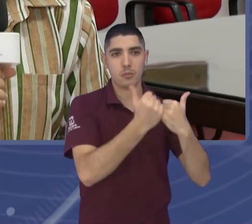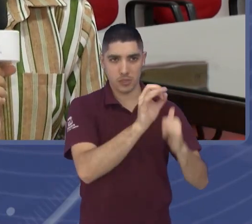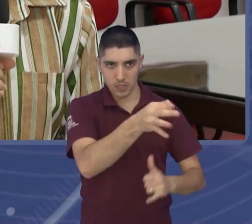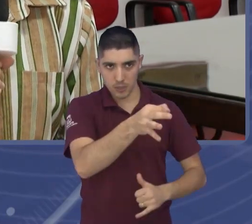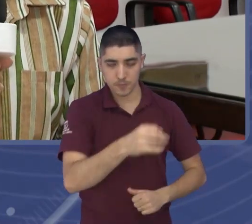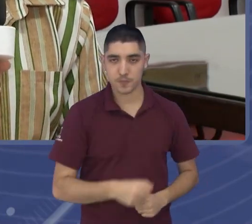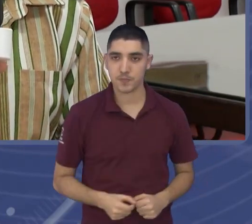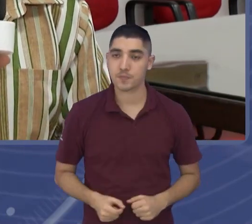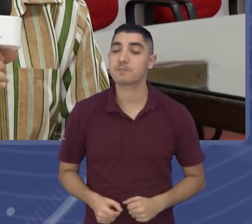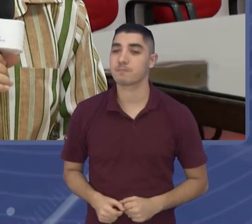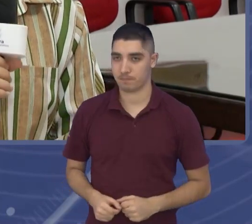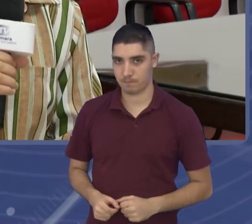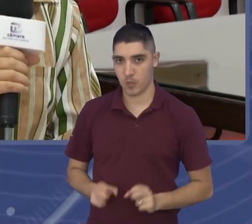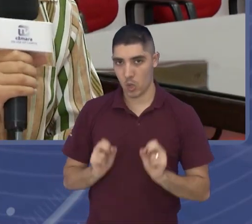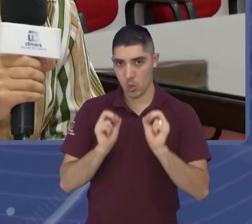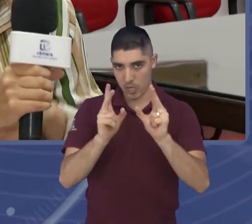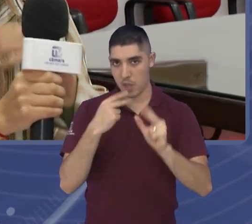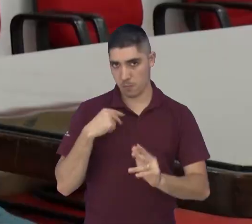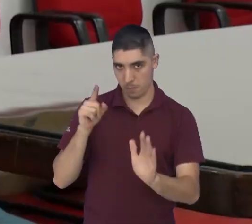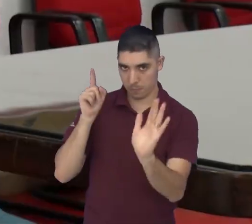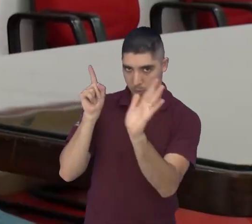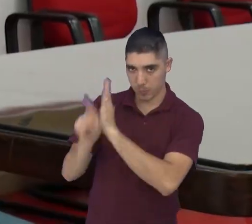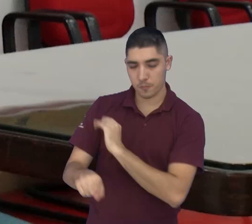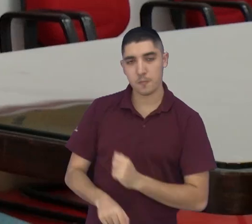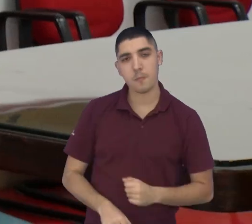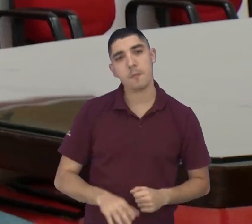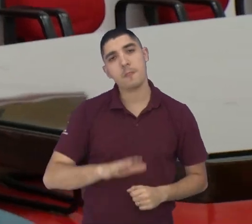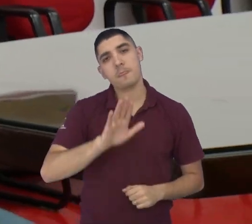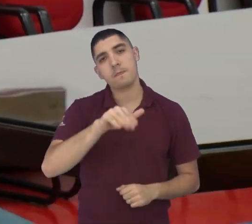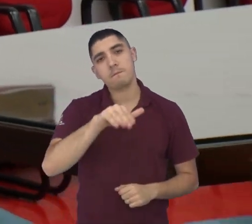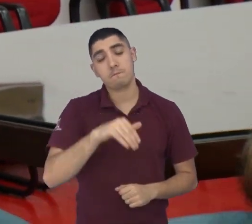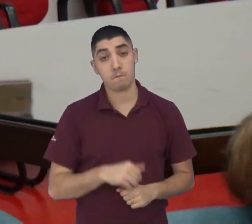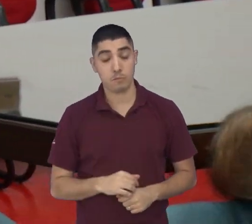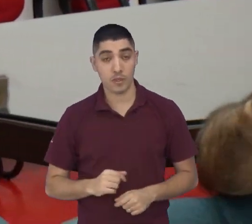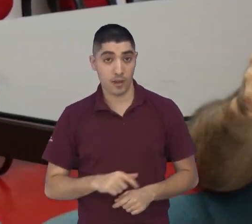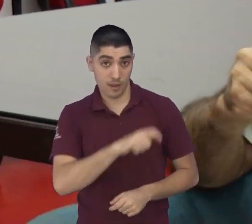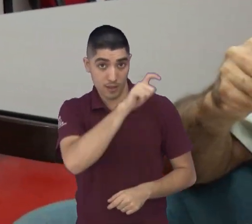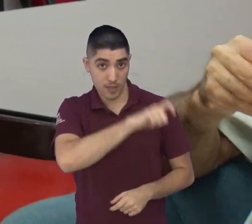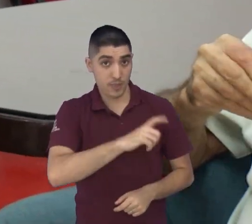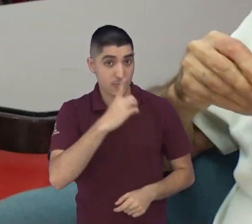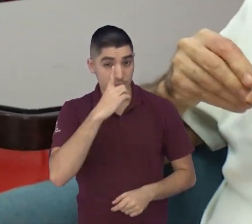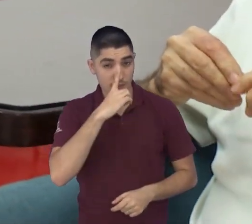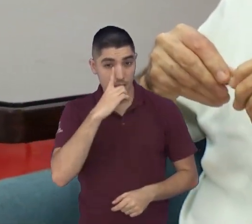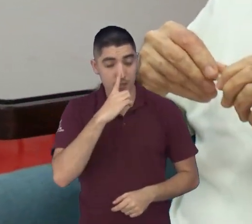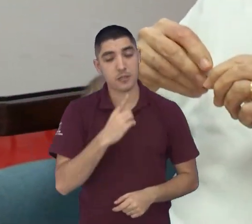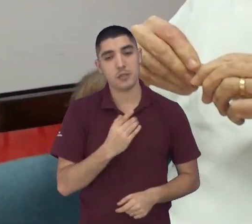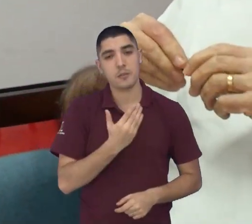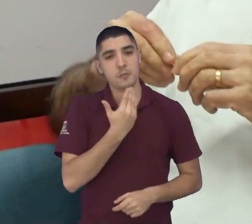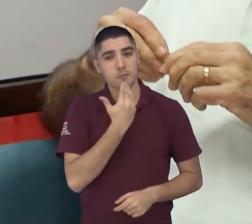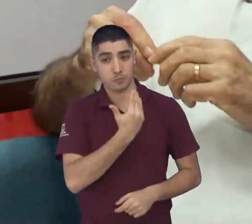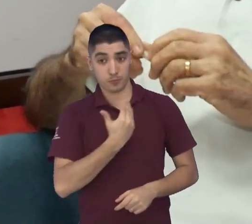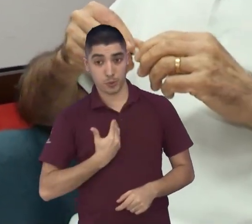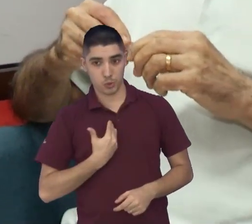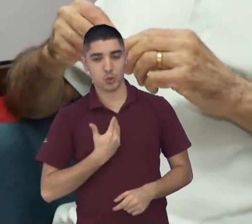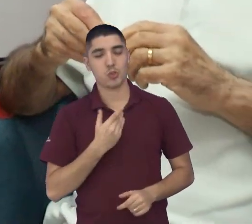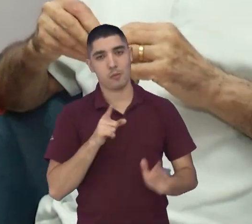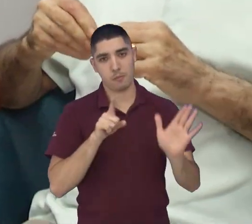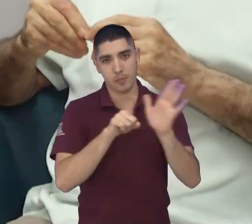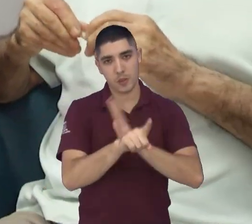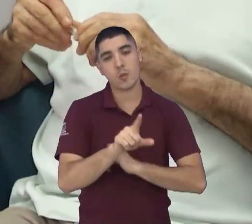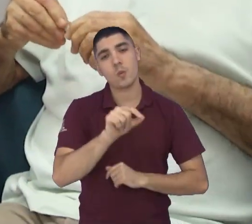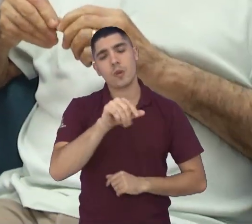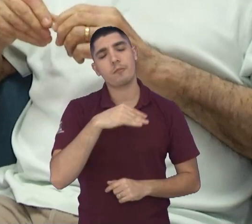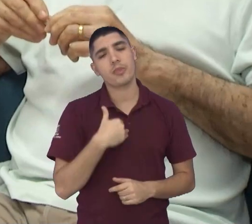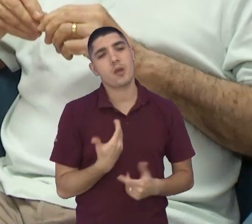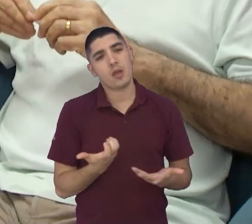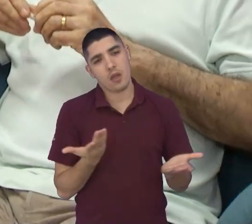Tá certo, Dani. Vou perguntar aqui. Paiotti, a Dani também ela mandou alguma pergunta para a gente agora. Eu queria perguntar